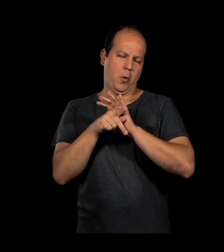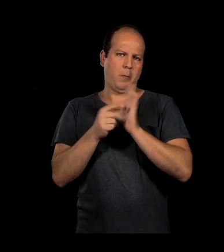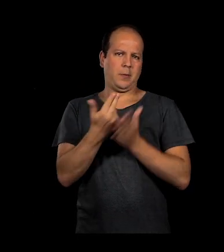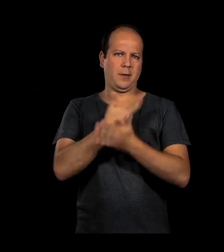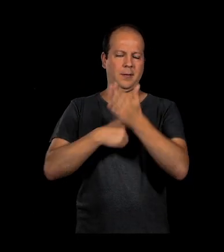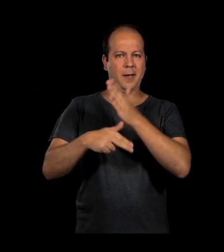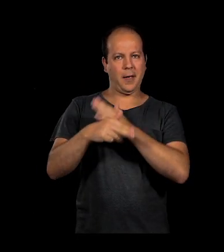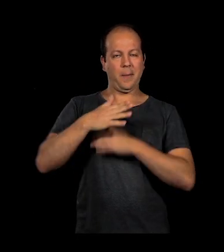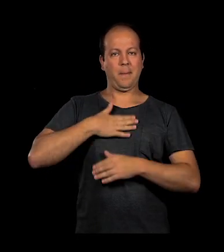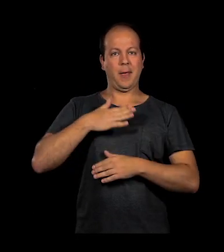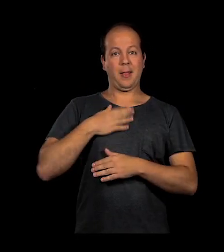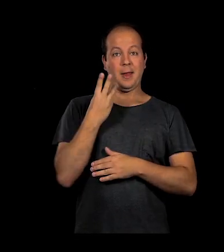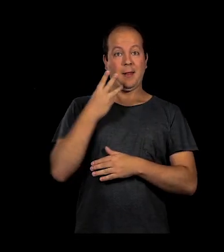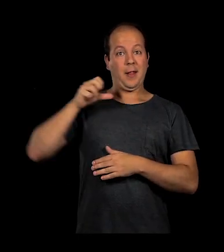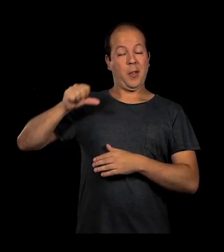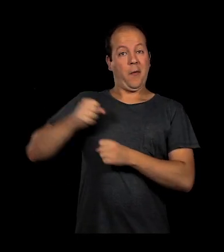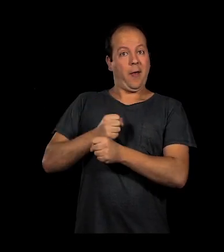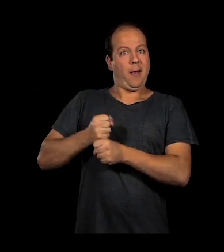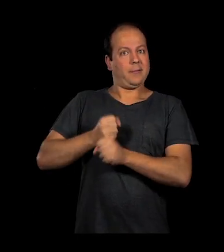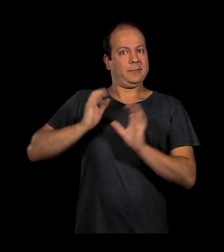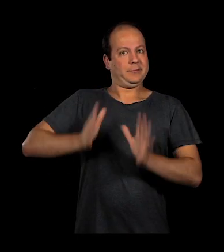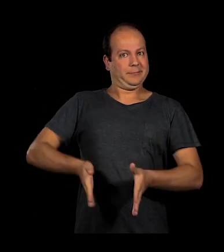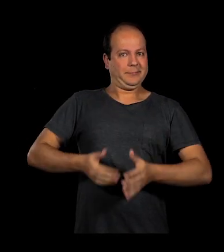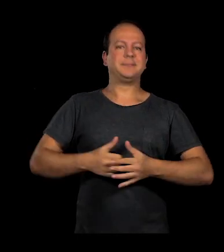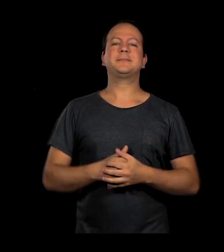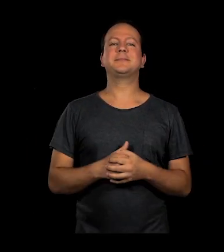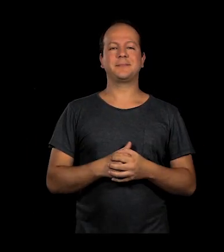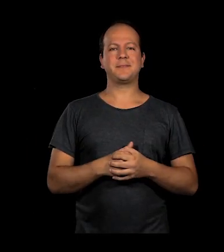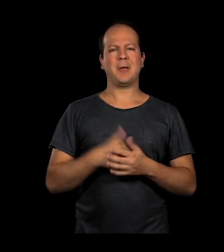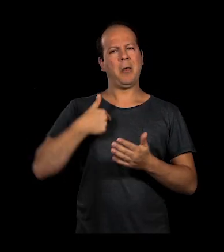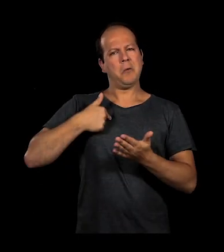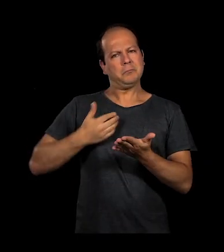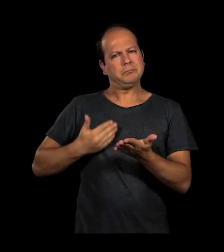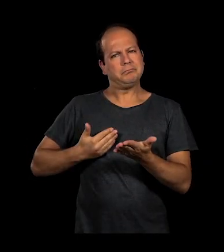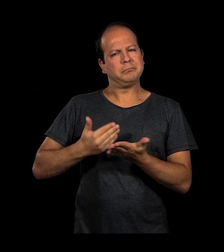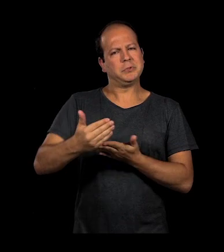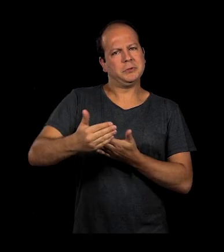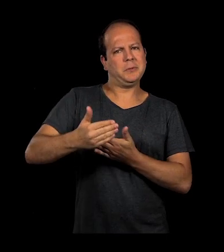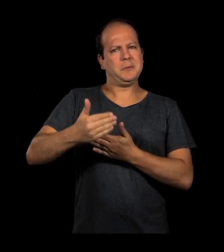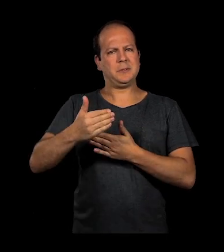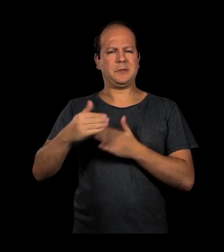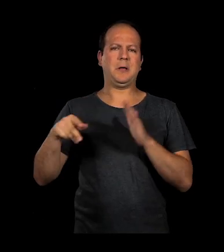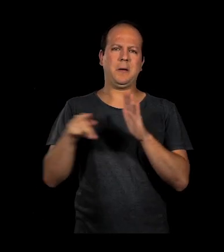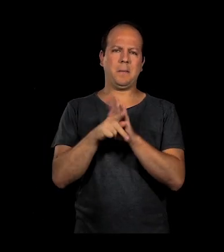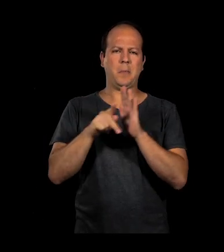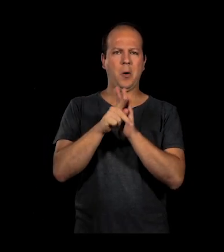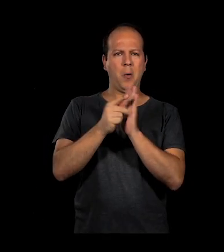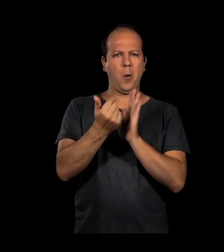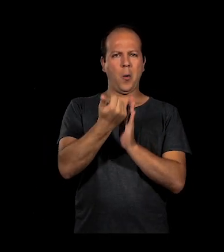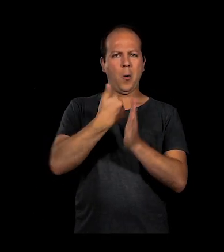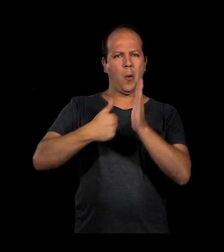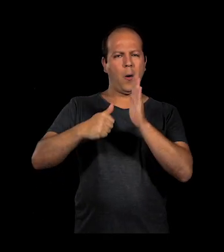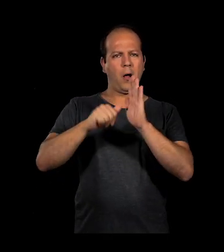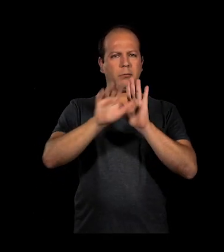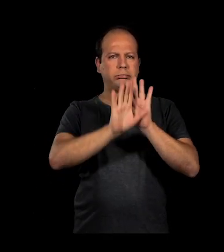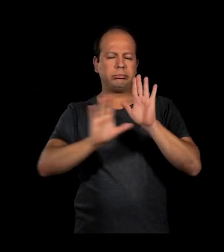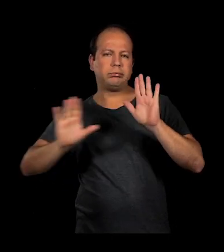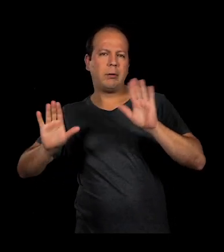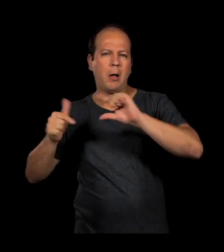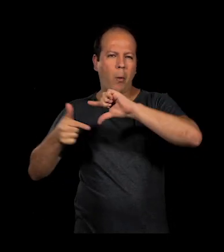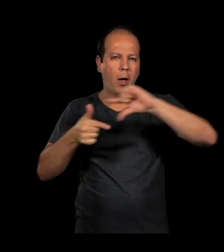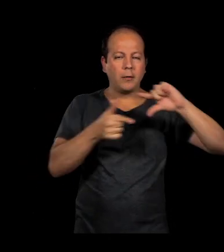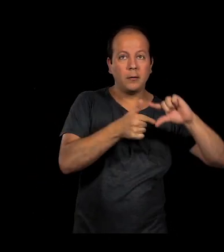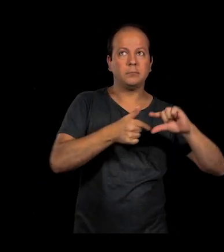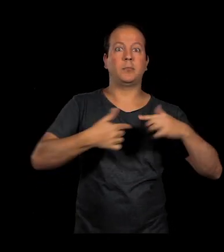assim 39 anos mas falta comecei a trabalhar com um padrinho lima e animação instuto